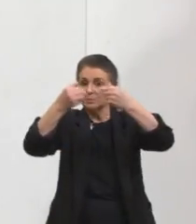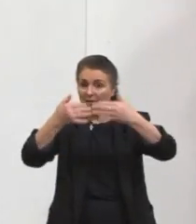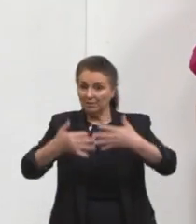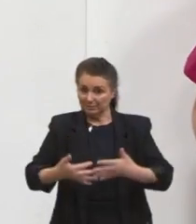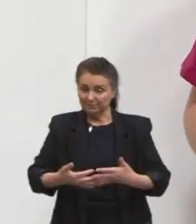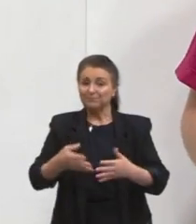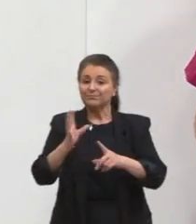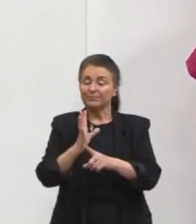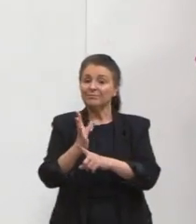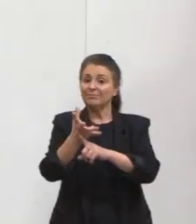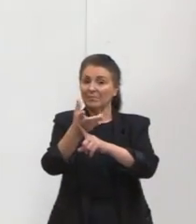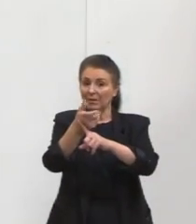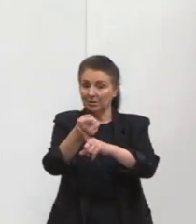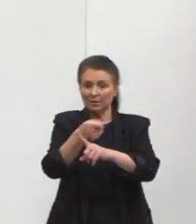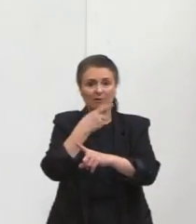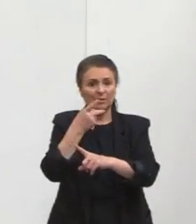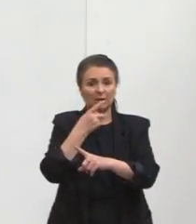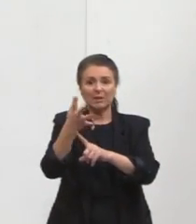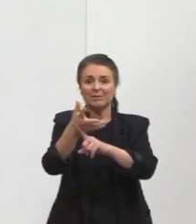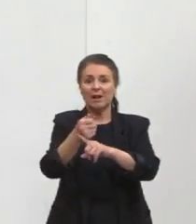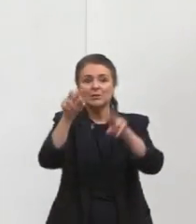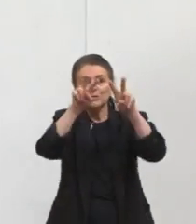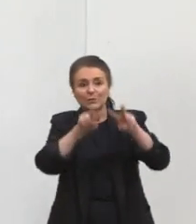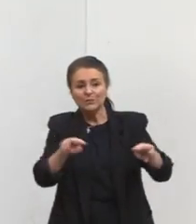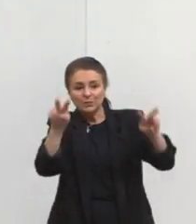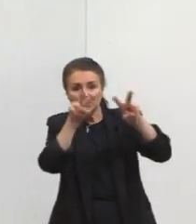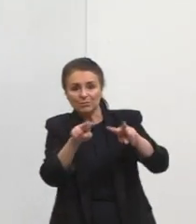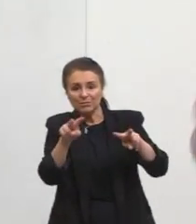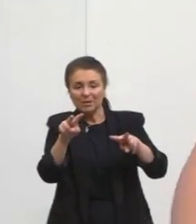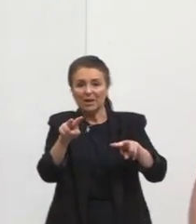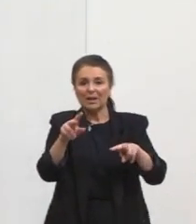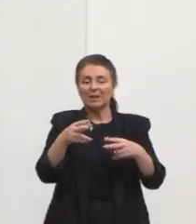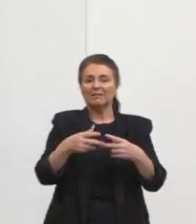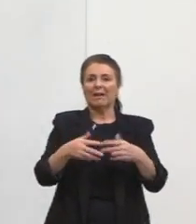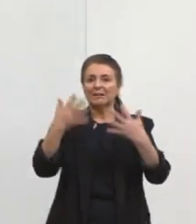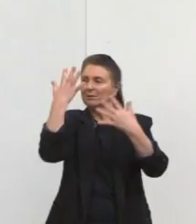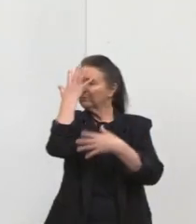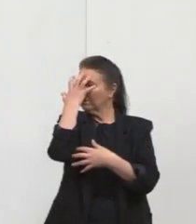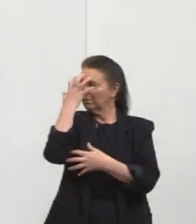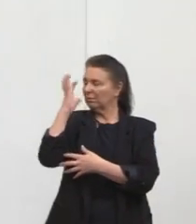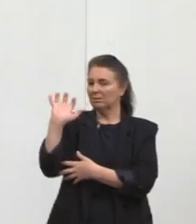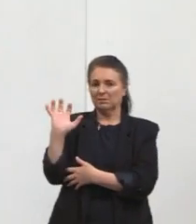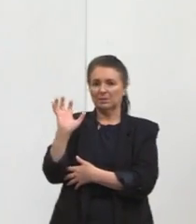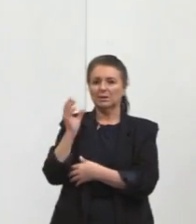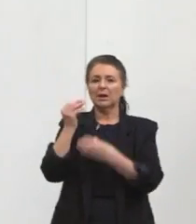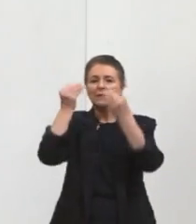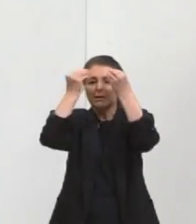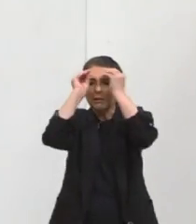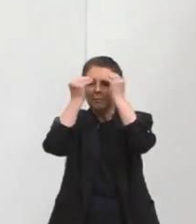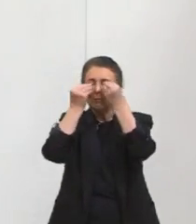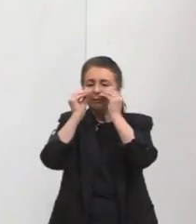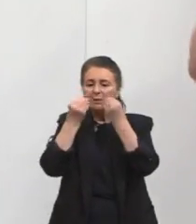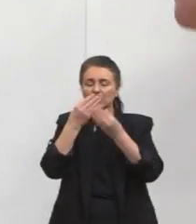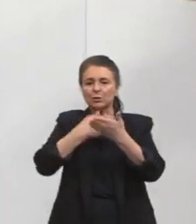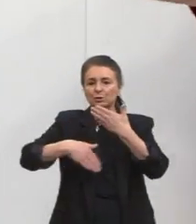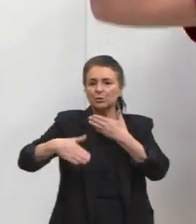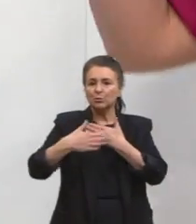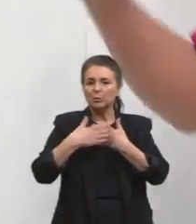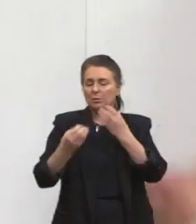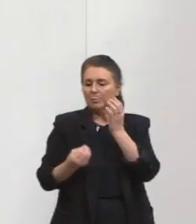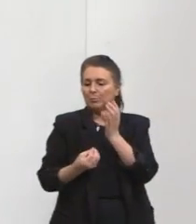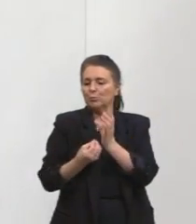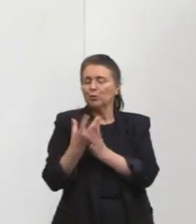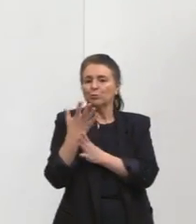não estamos falando só das artes visuais né dessa questão das fantasias da maquiagem né de toda essa produção